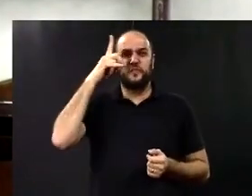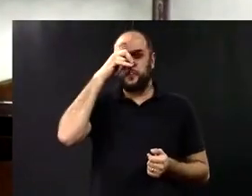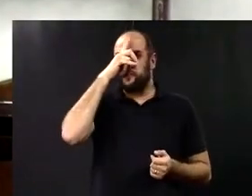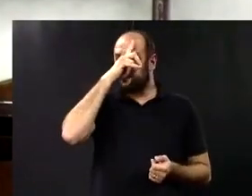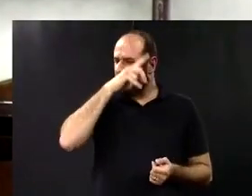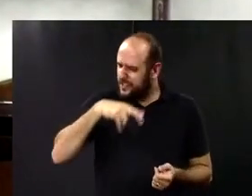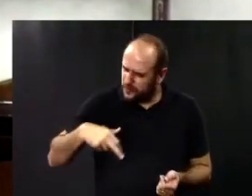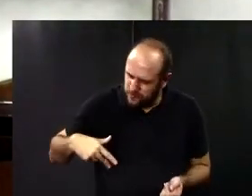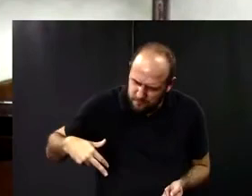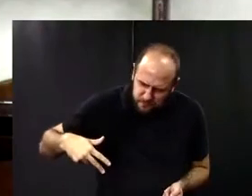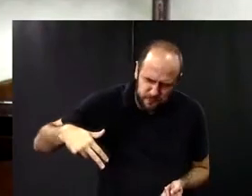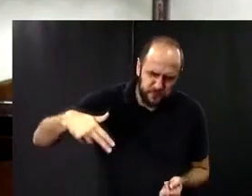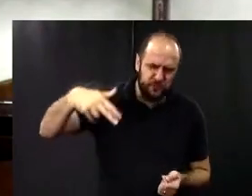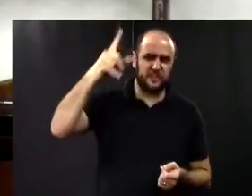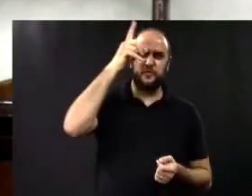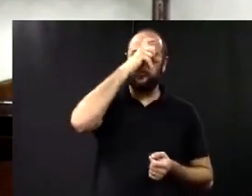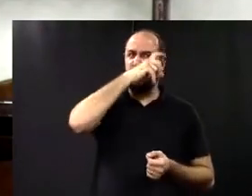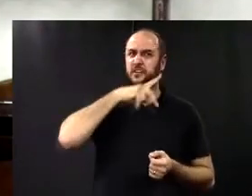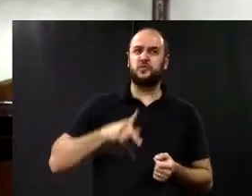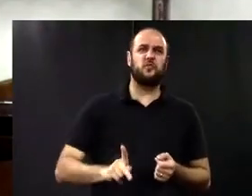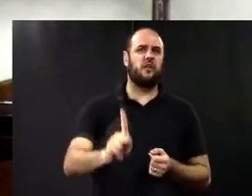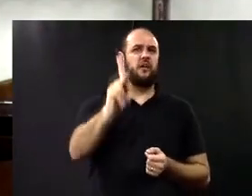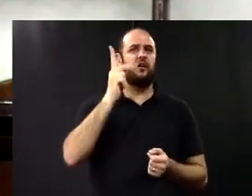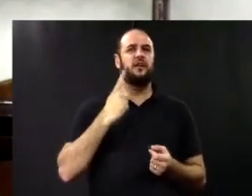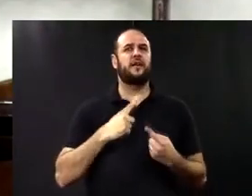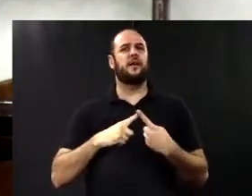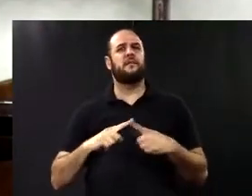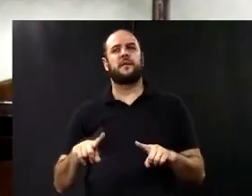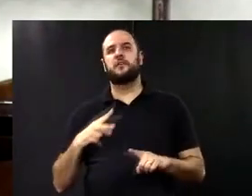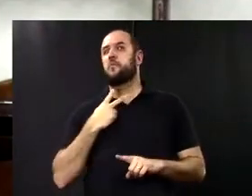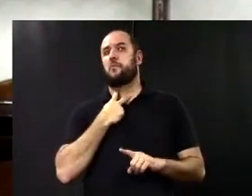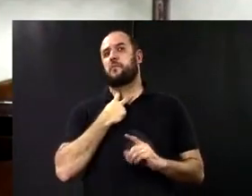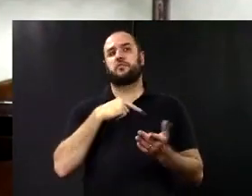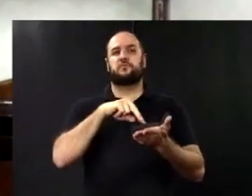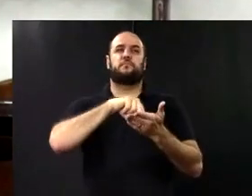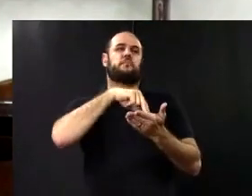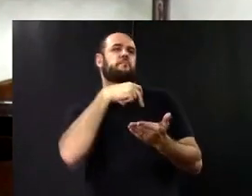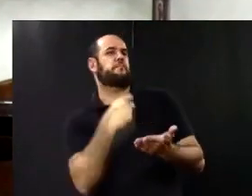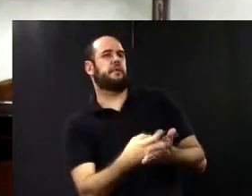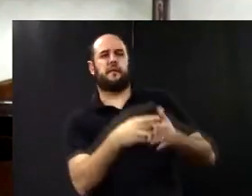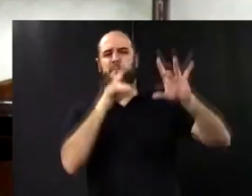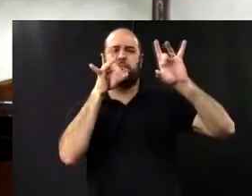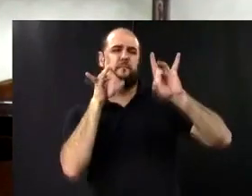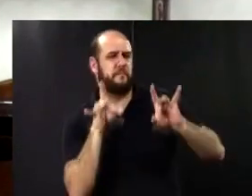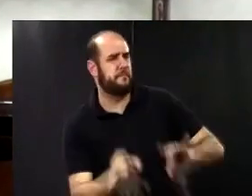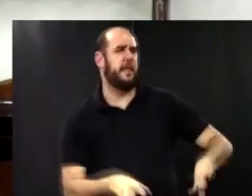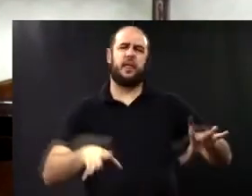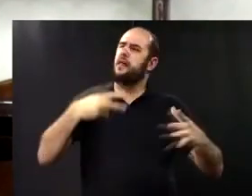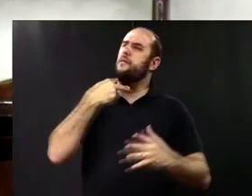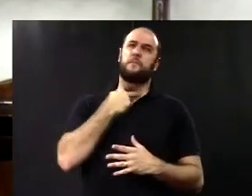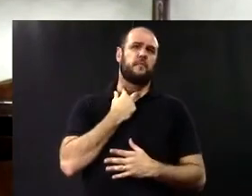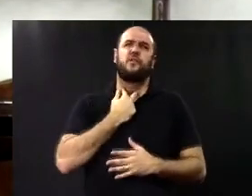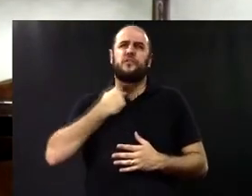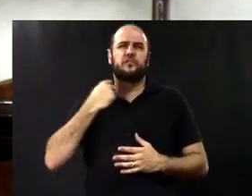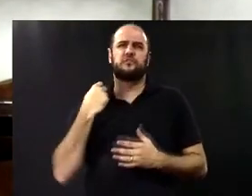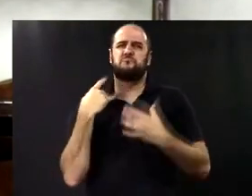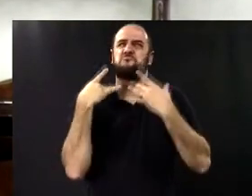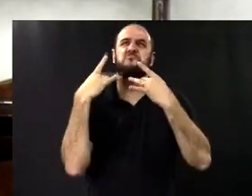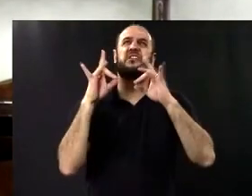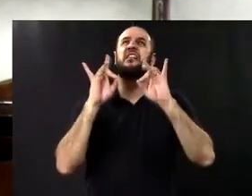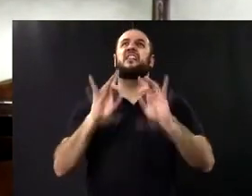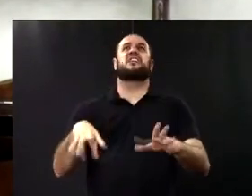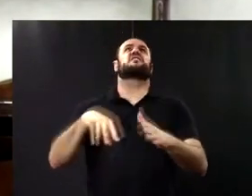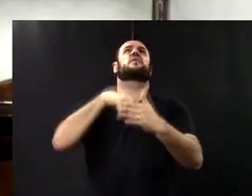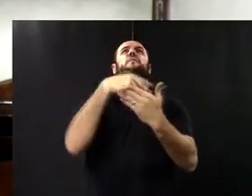para continuar a corrida. Mas ele não pode desmaiar, ele não pode desistir, ele não pode entregar os